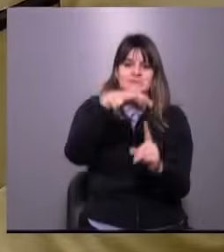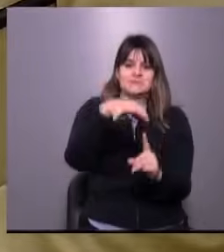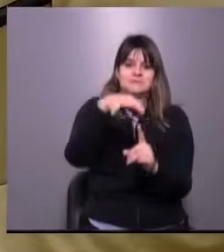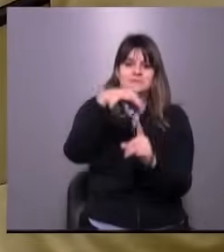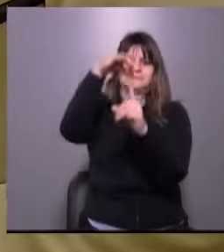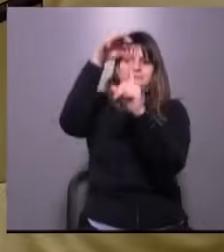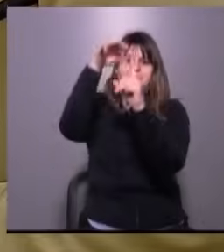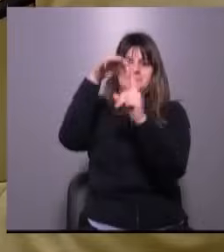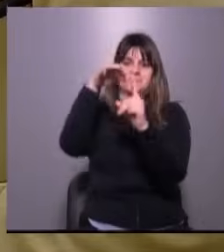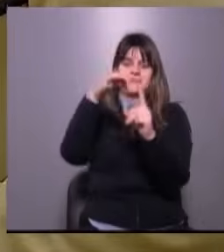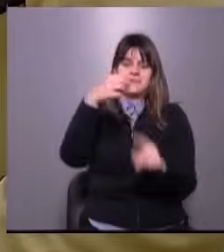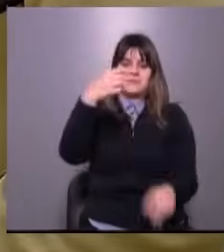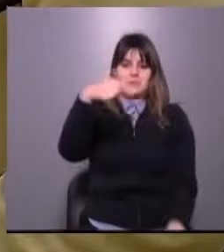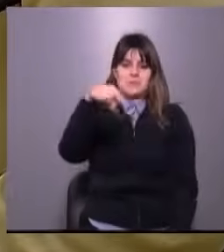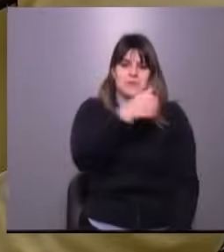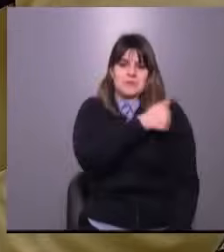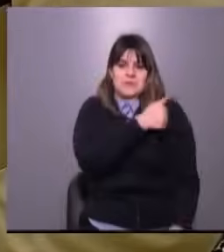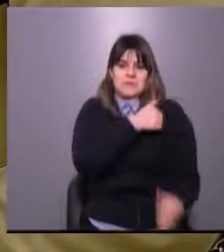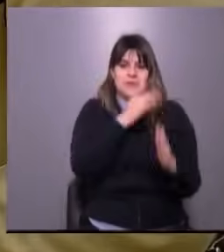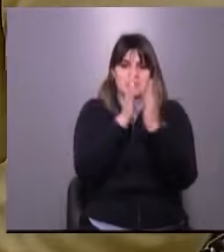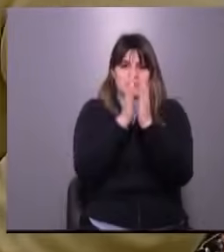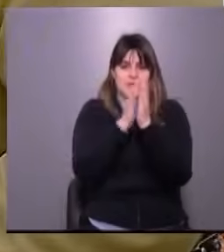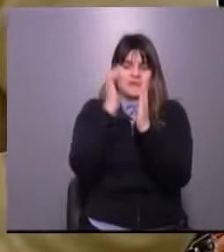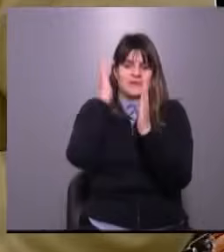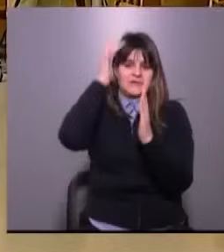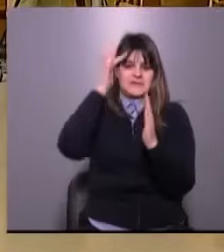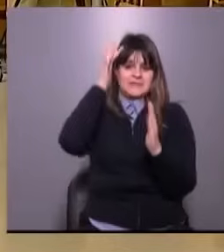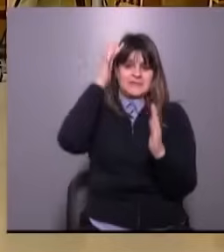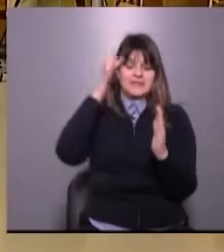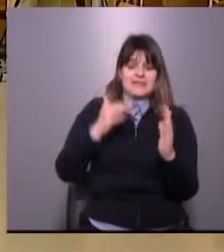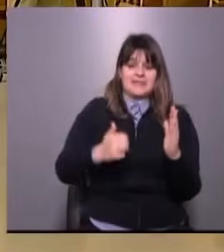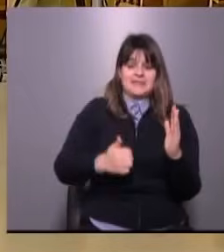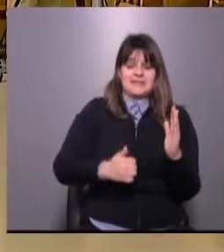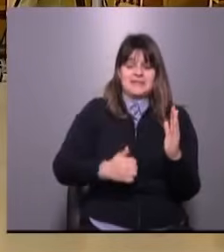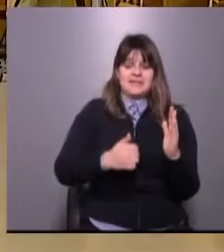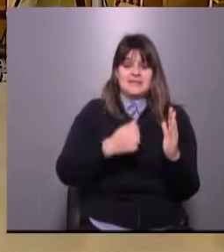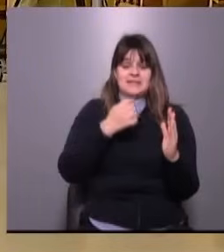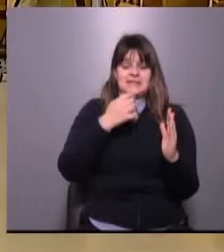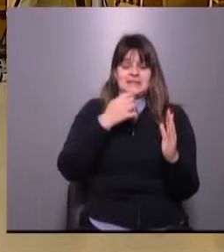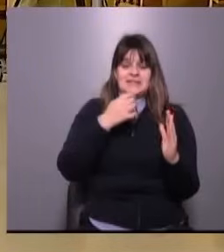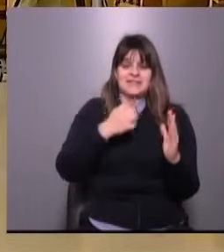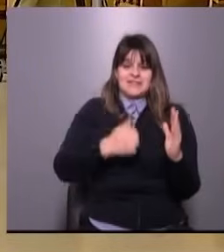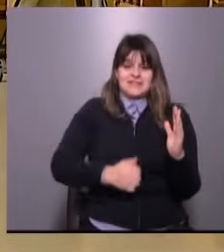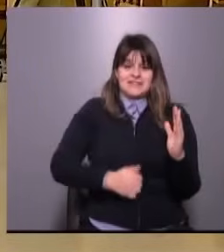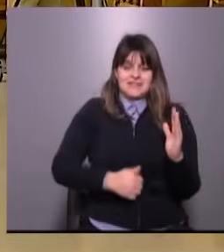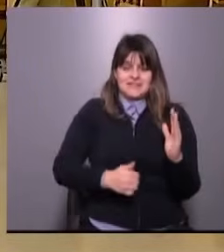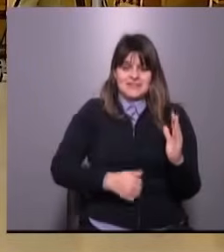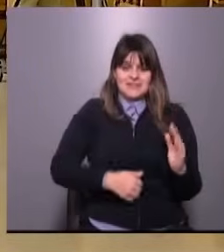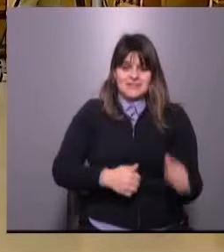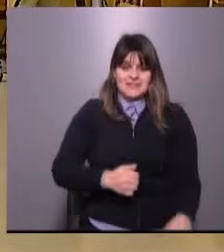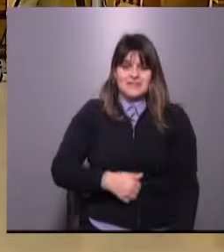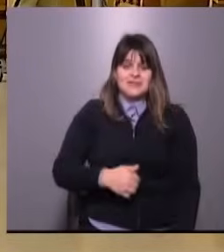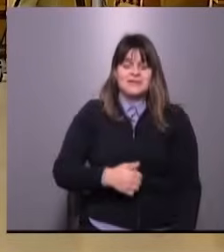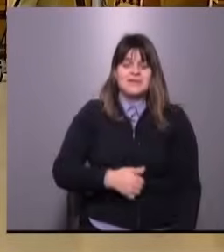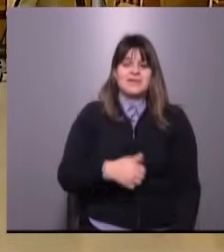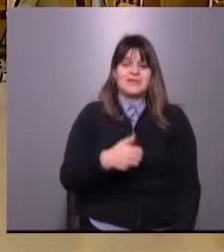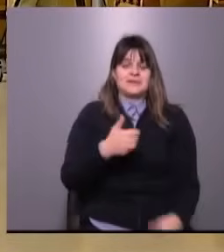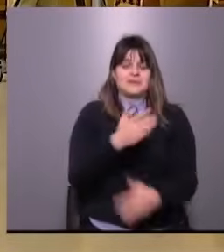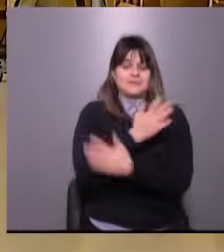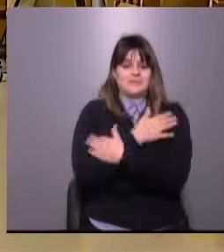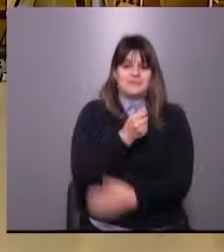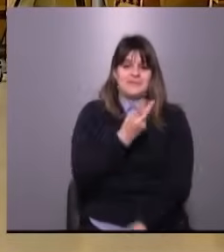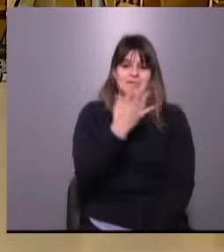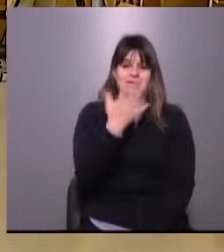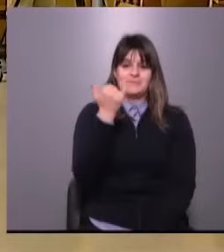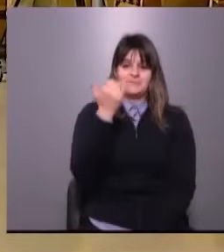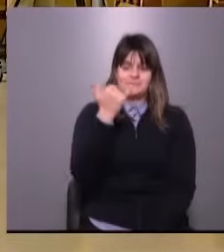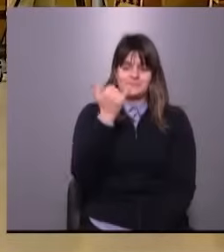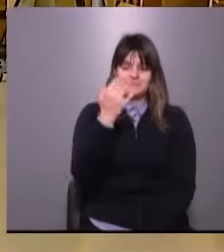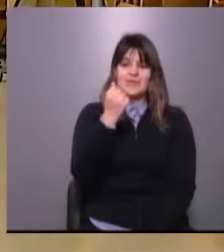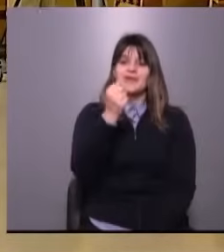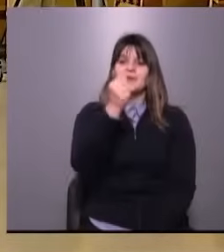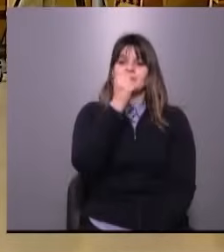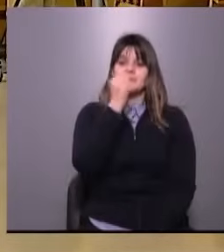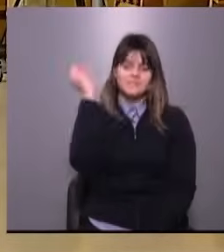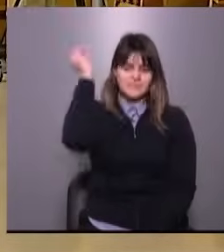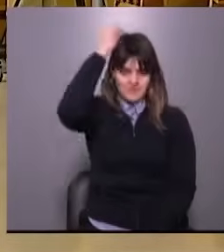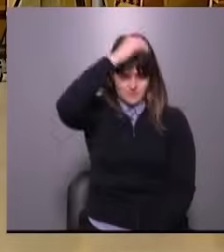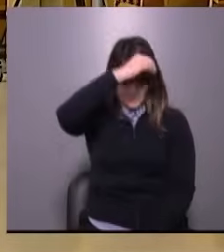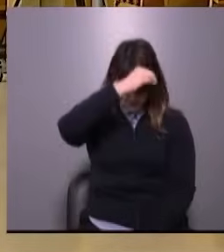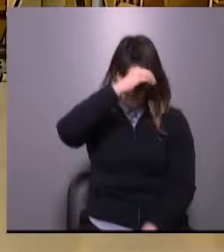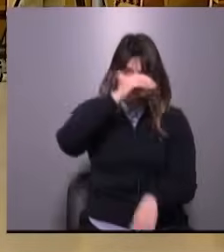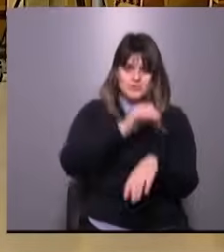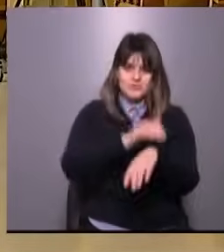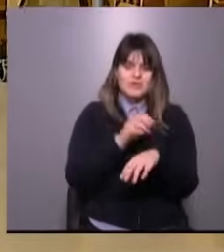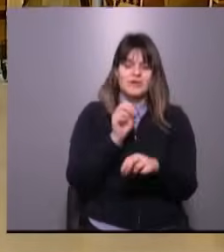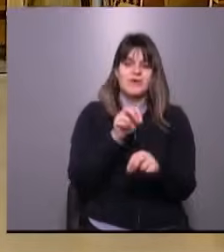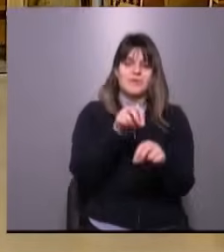profetas. Creio na Igreja Una, Santa, Católica e Apostólica. Peço ao batismo